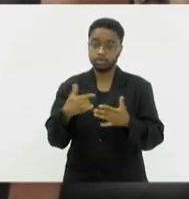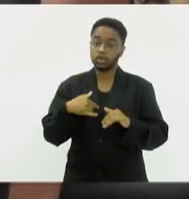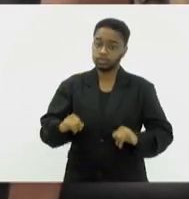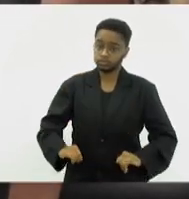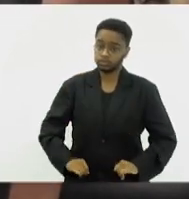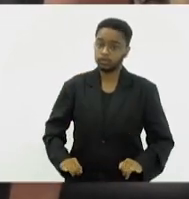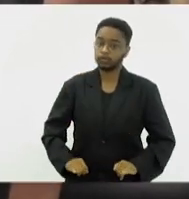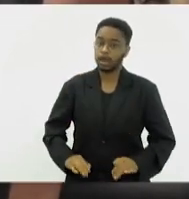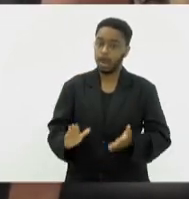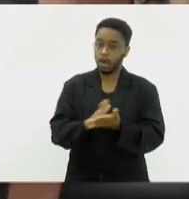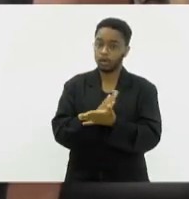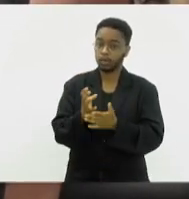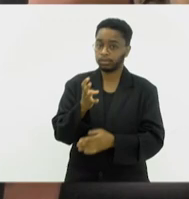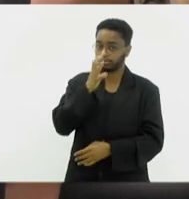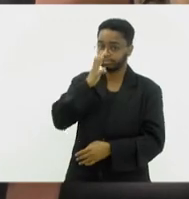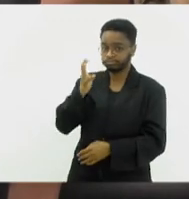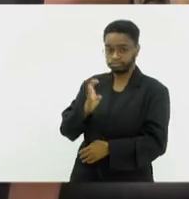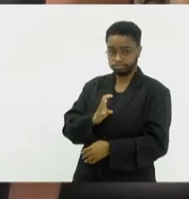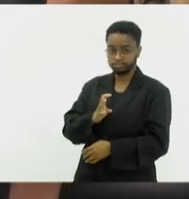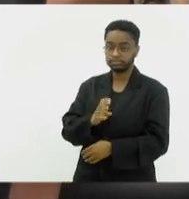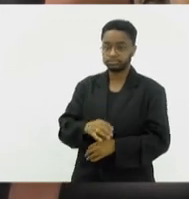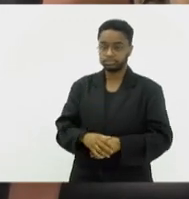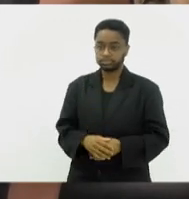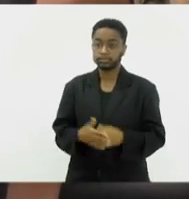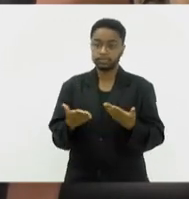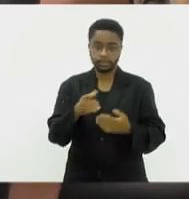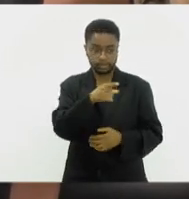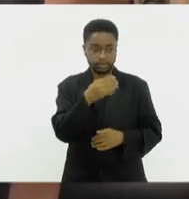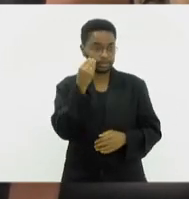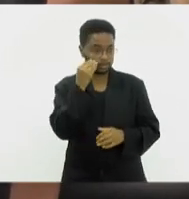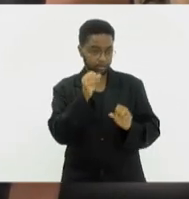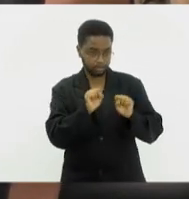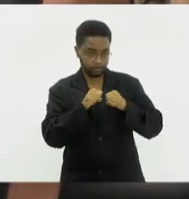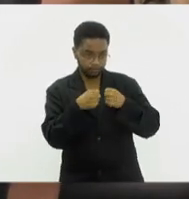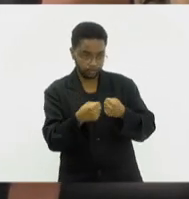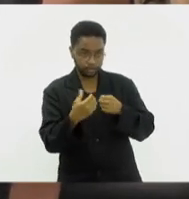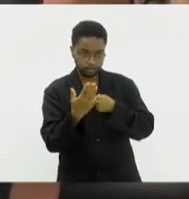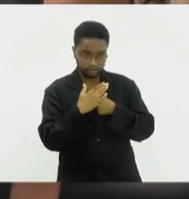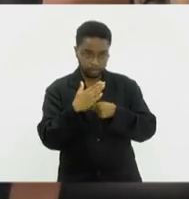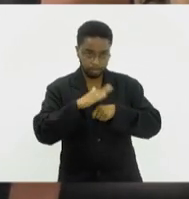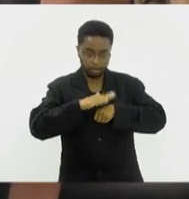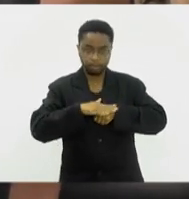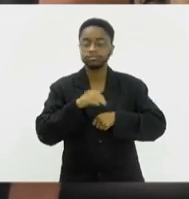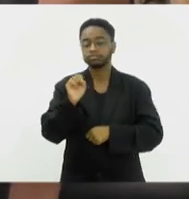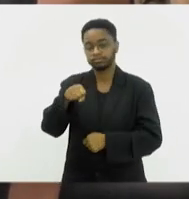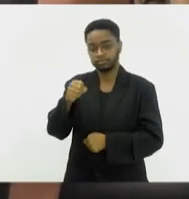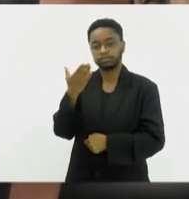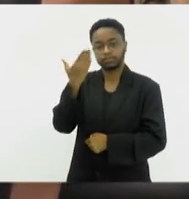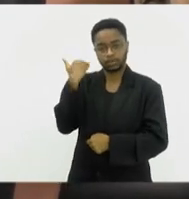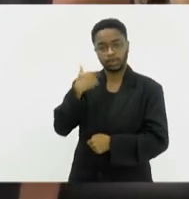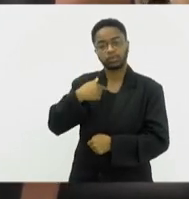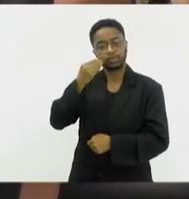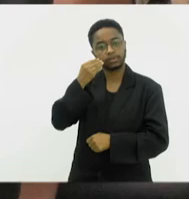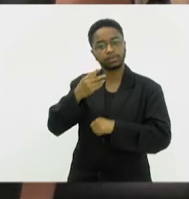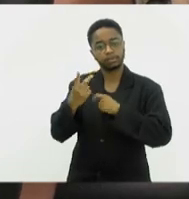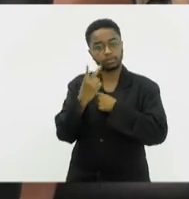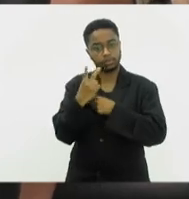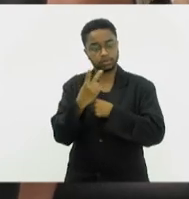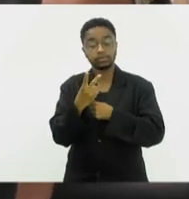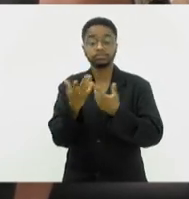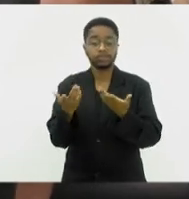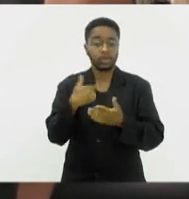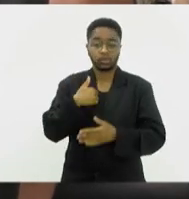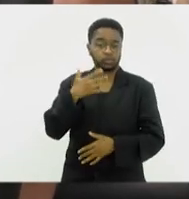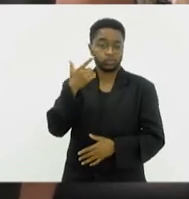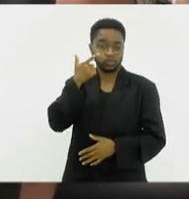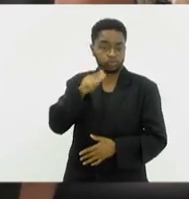alguns tipos de ameaças. Então era para autodefesa? Era para autodefesa, e na época eu não tinha conhecimento nenhum sobre